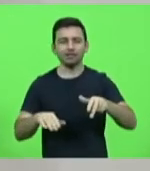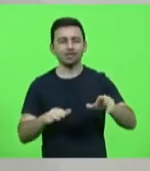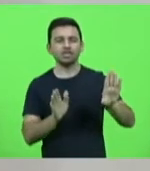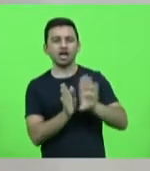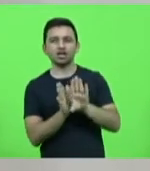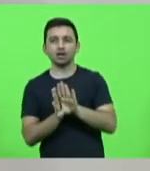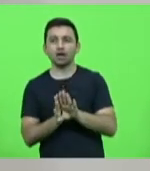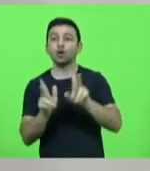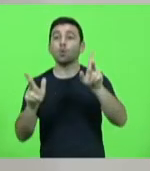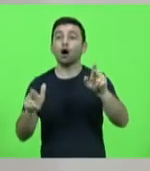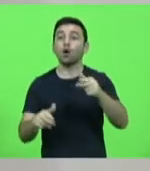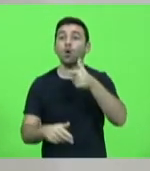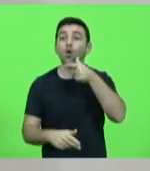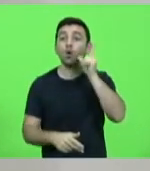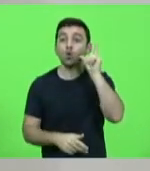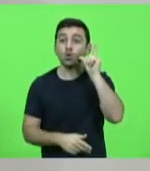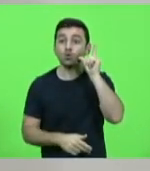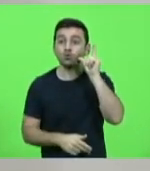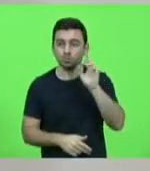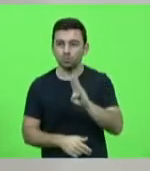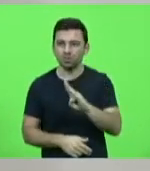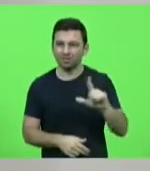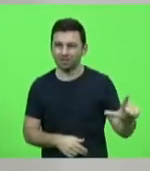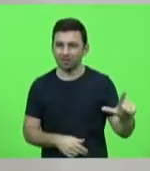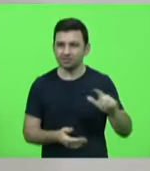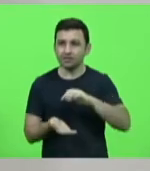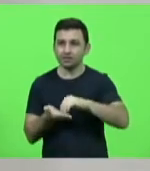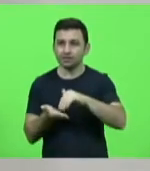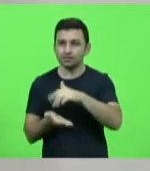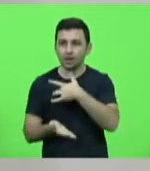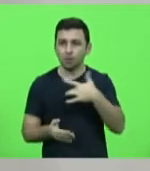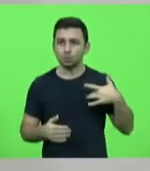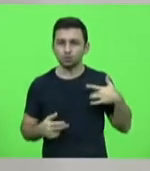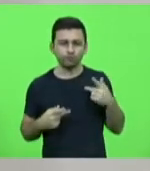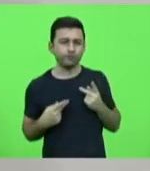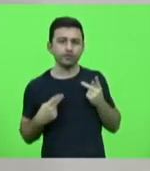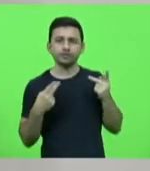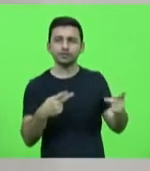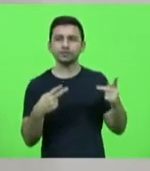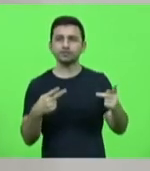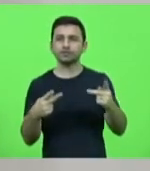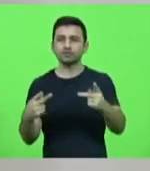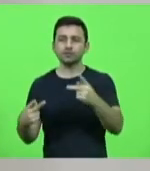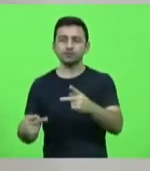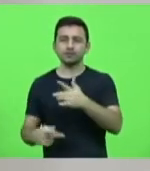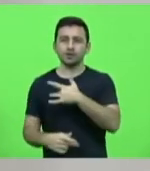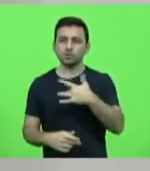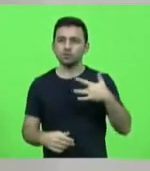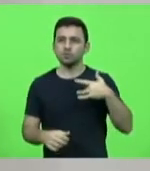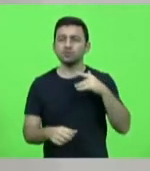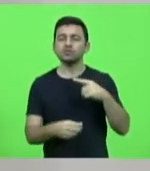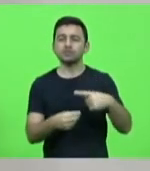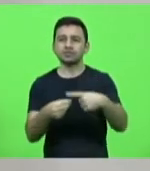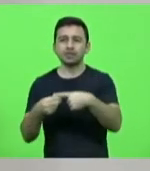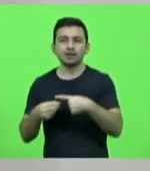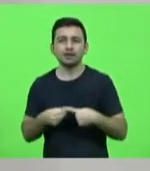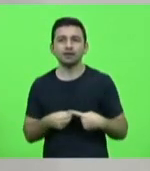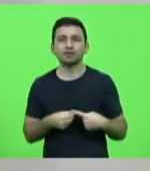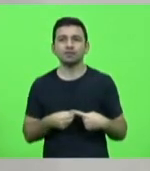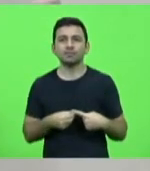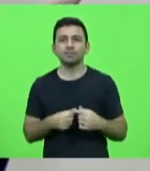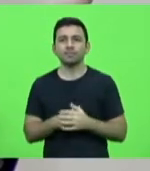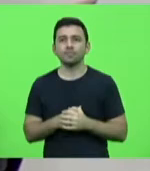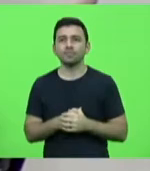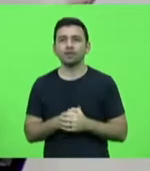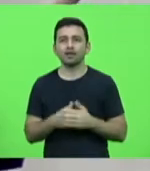ontem em Blumenau, o secretário de Saúde, visitando os centros de saúde do município.